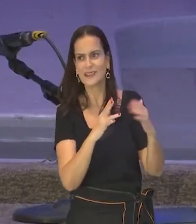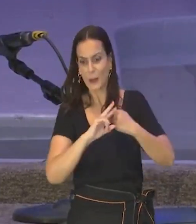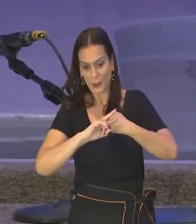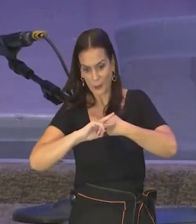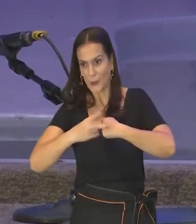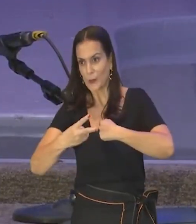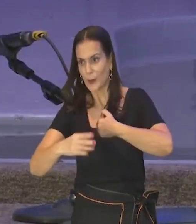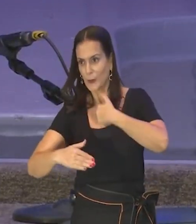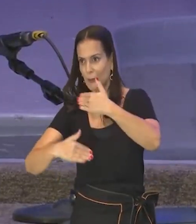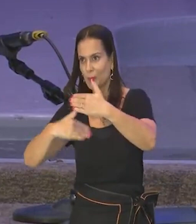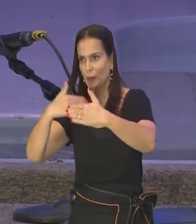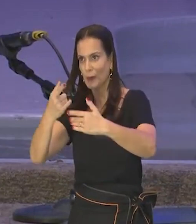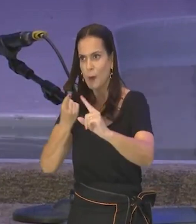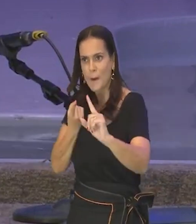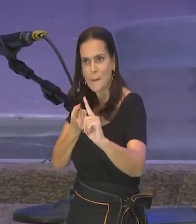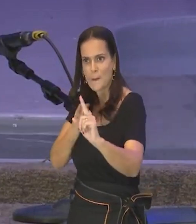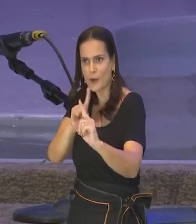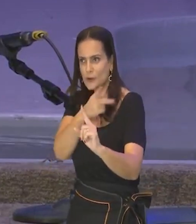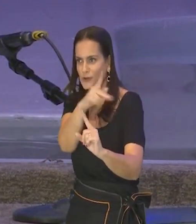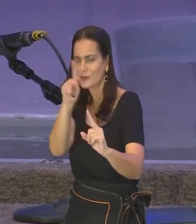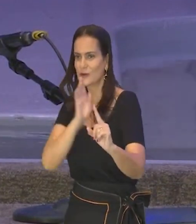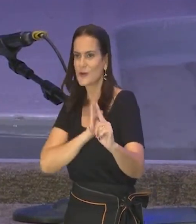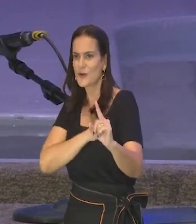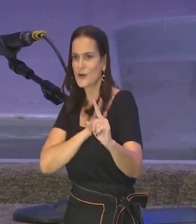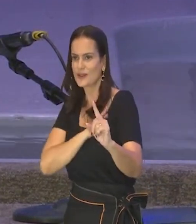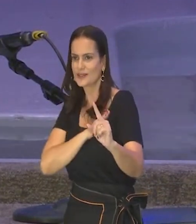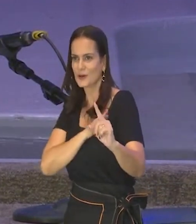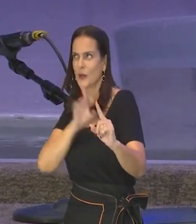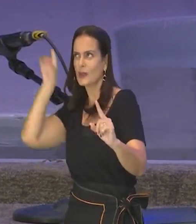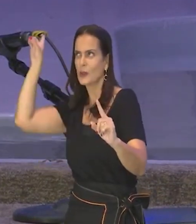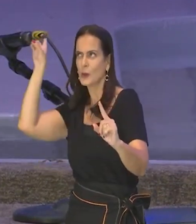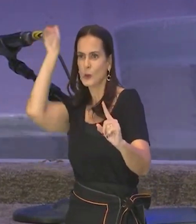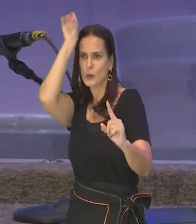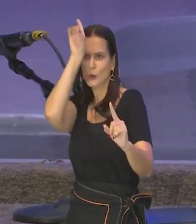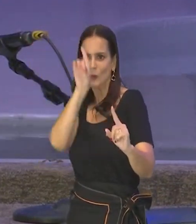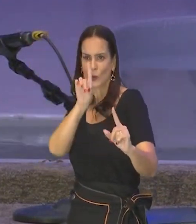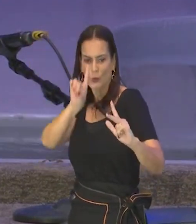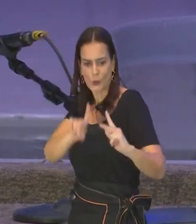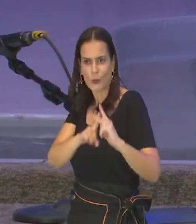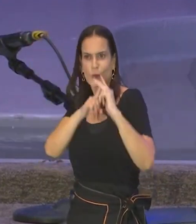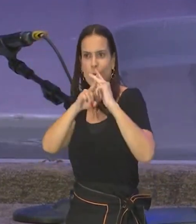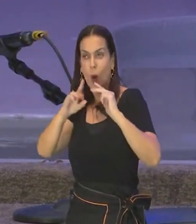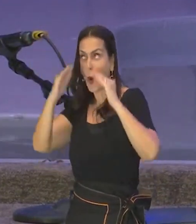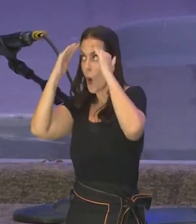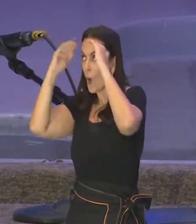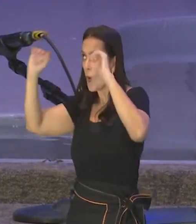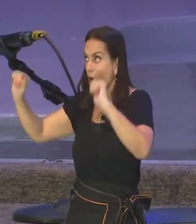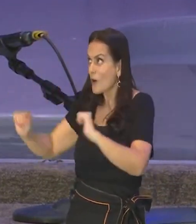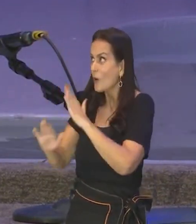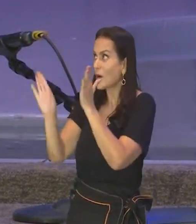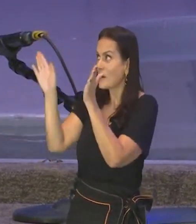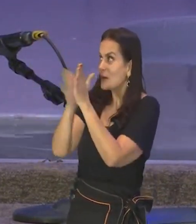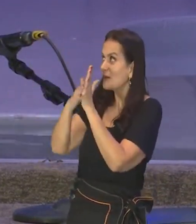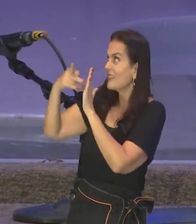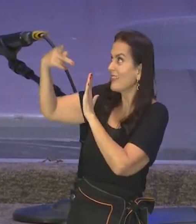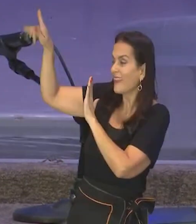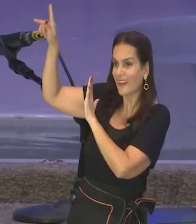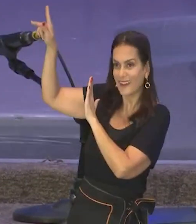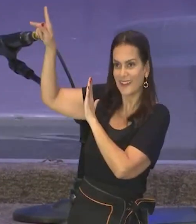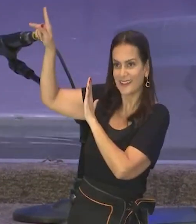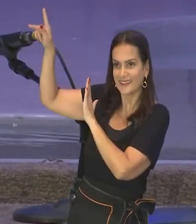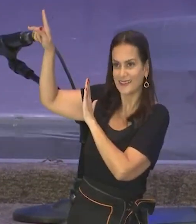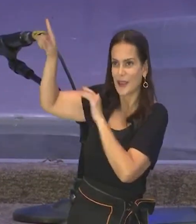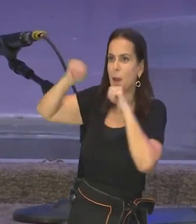repercussão provoque no seu coração o mover de Deus para a honra e glória dEle, para a bênção da sua